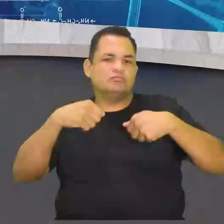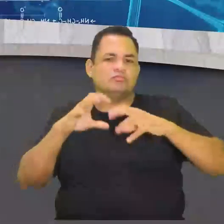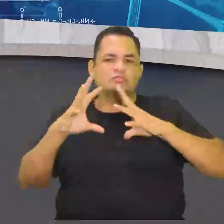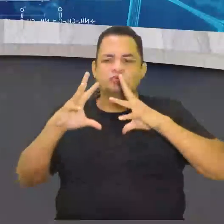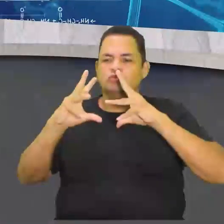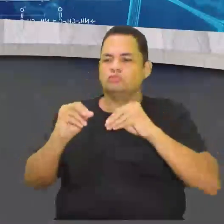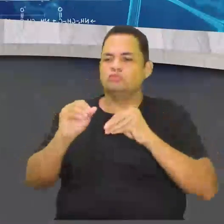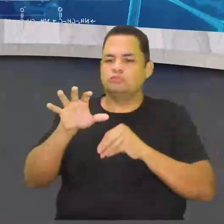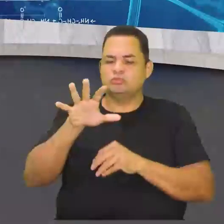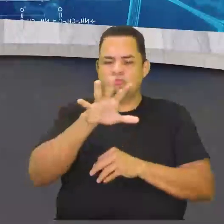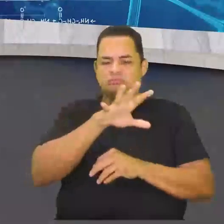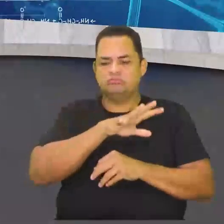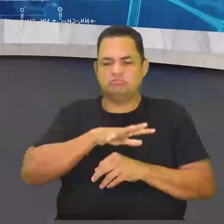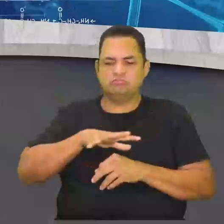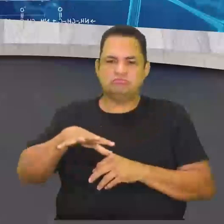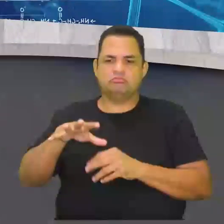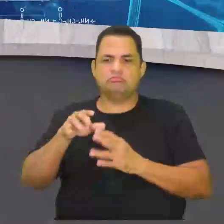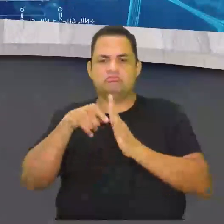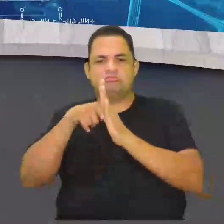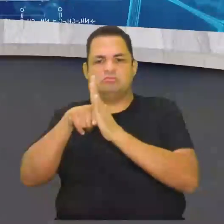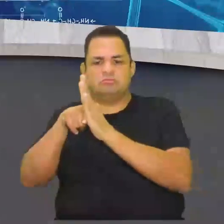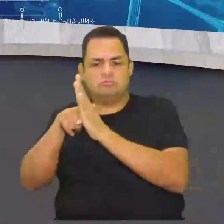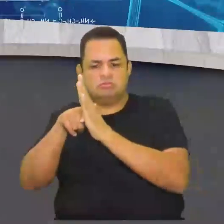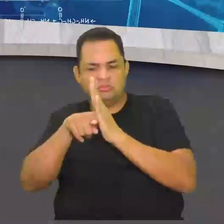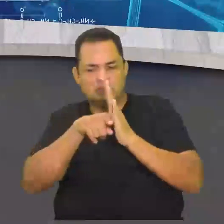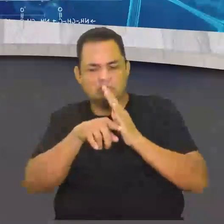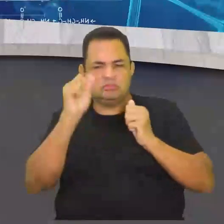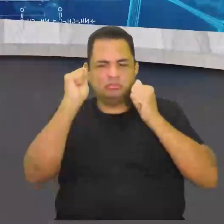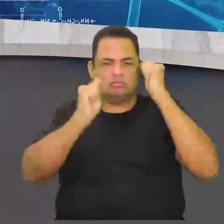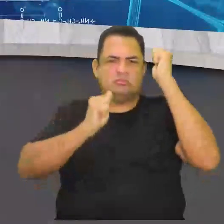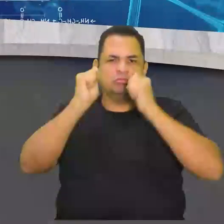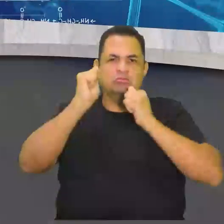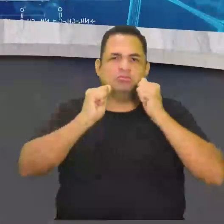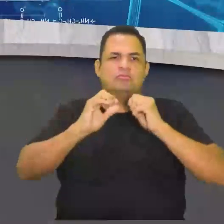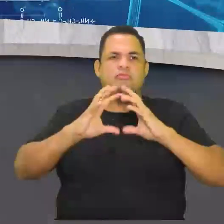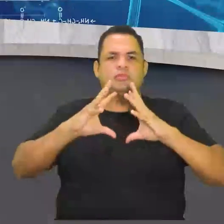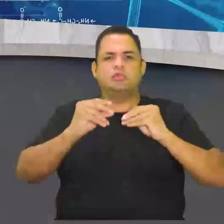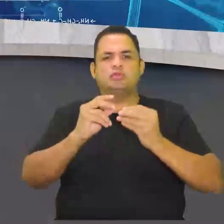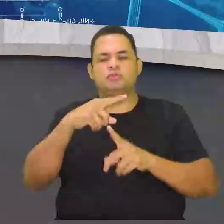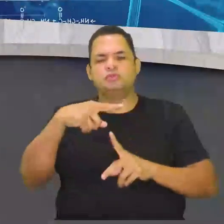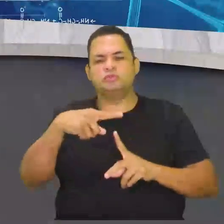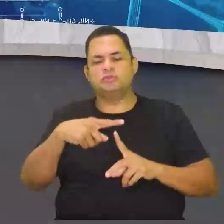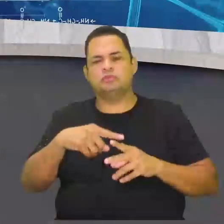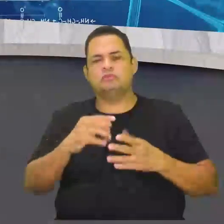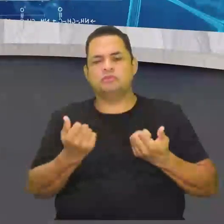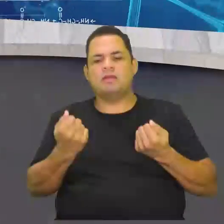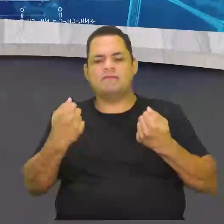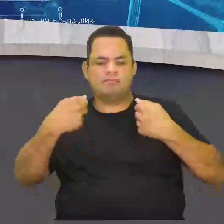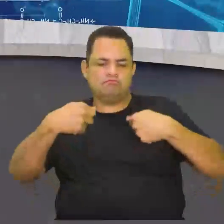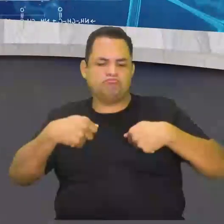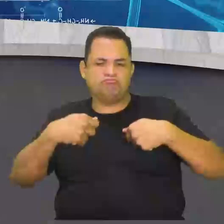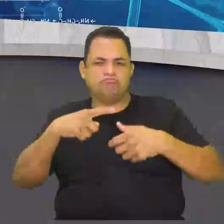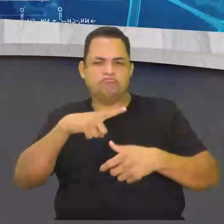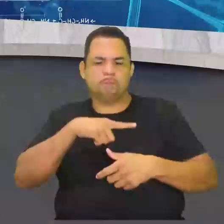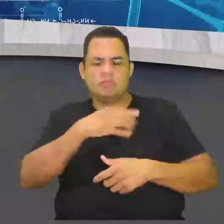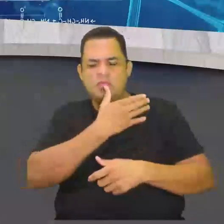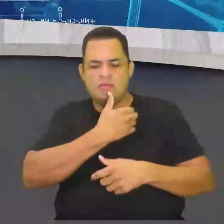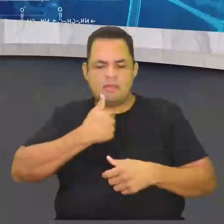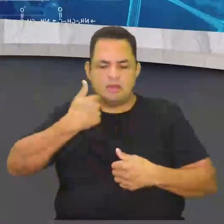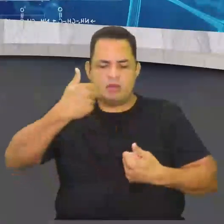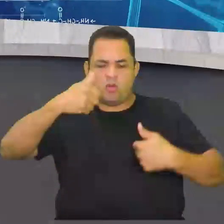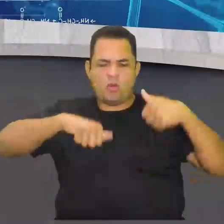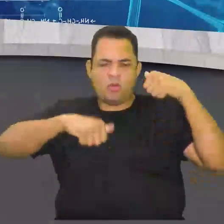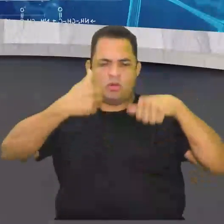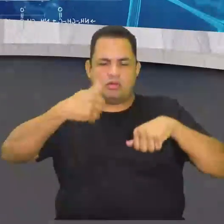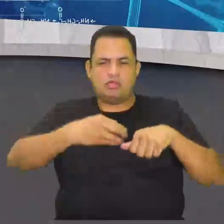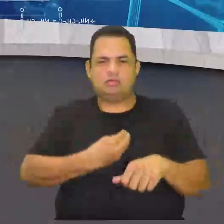todos os âmbitos das pesquisas, das indústrias, em todos os tipos. Que aí a gente vai poder ter uma melhora na